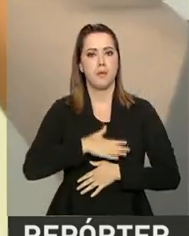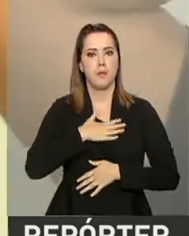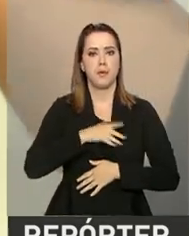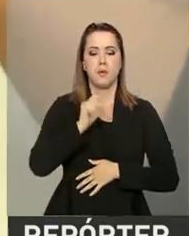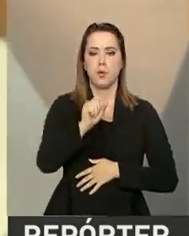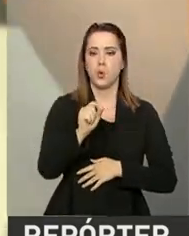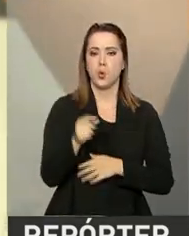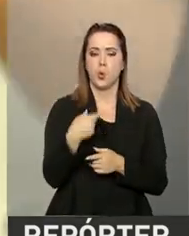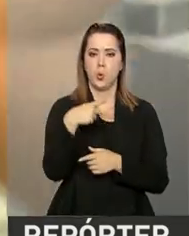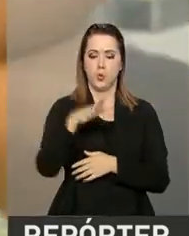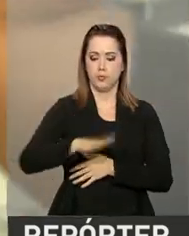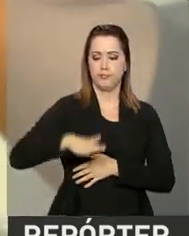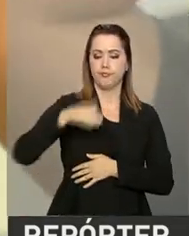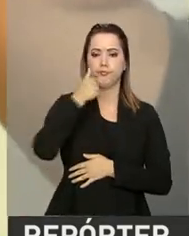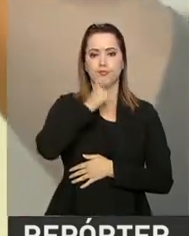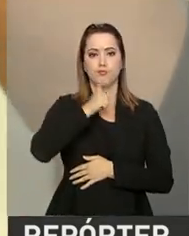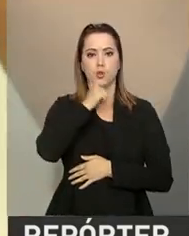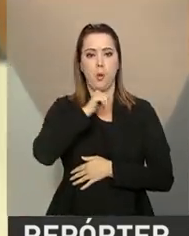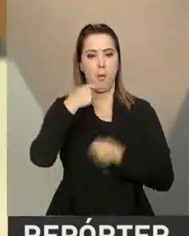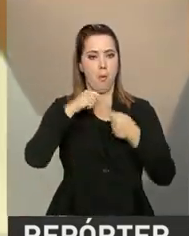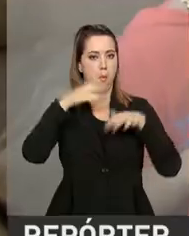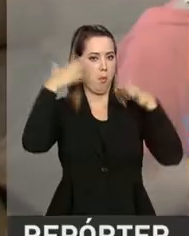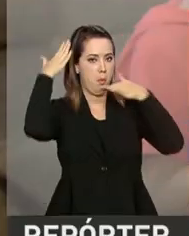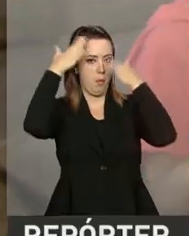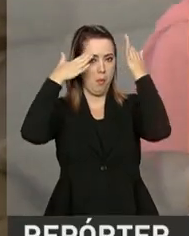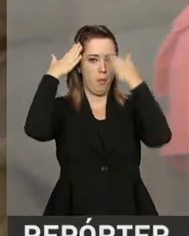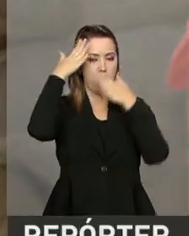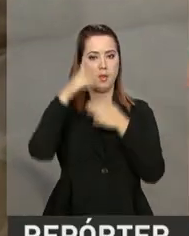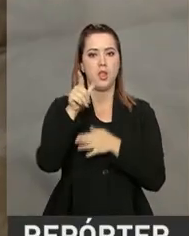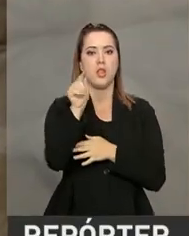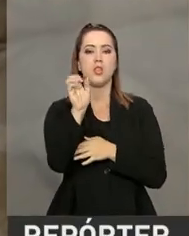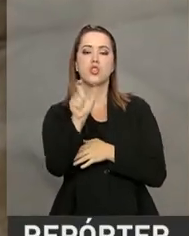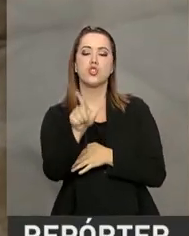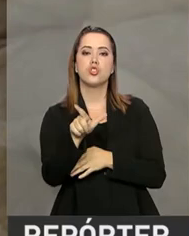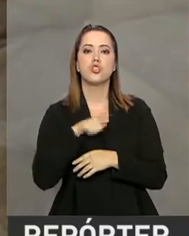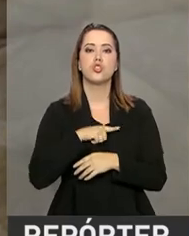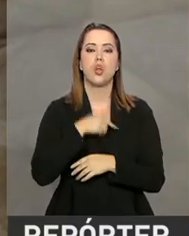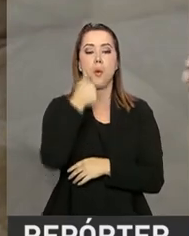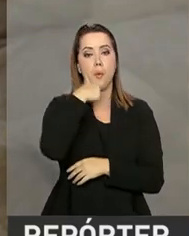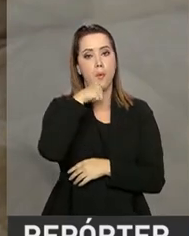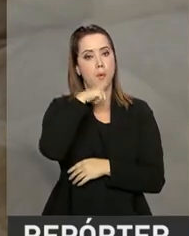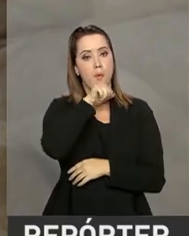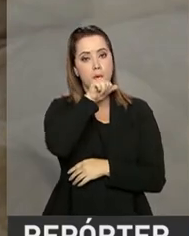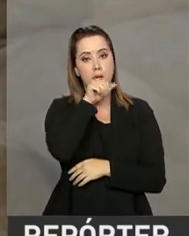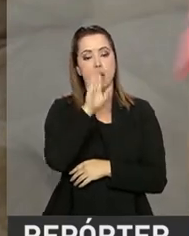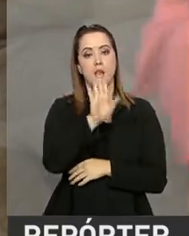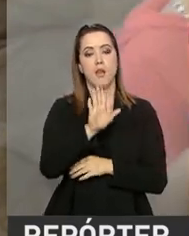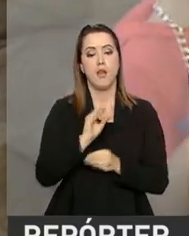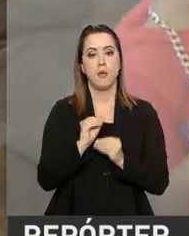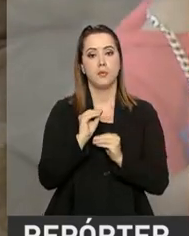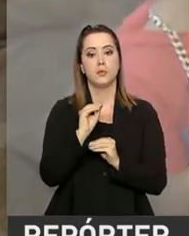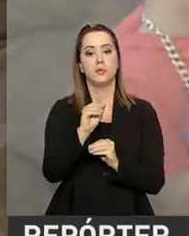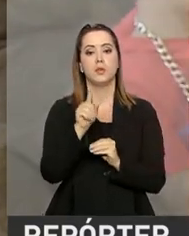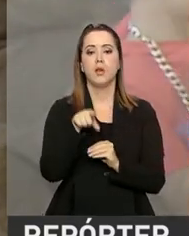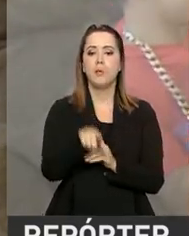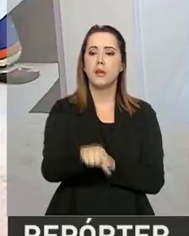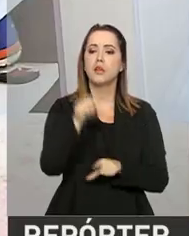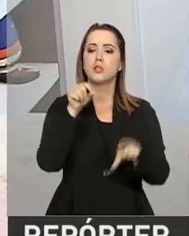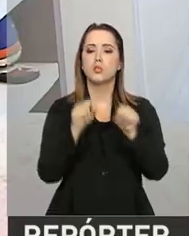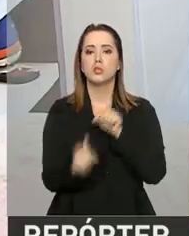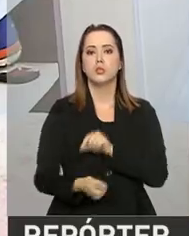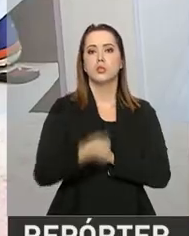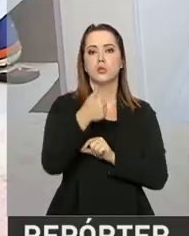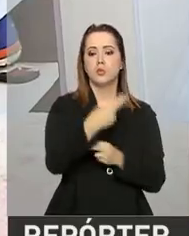não sai de casa sem passar gel no cabelo. A mãe dos 3, Ingrid, dá preferência aos produtos infantis